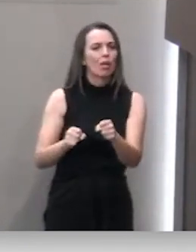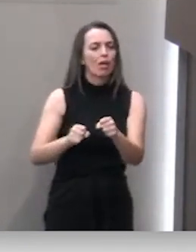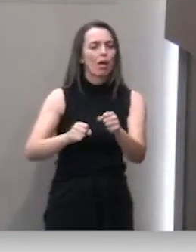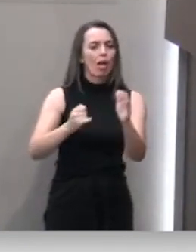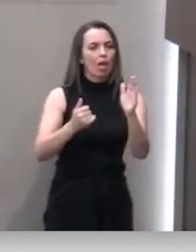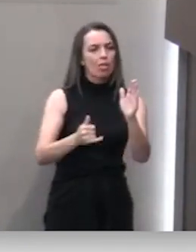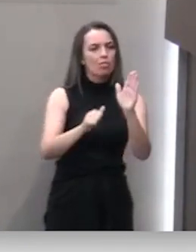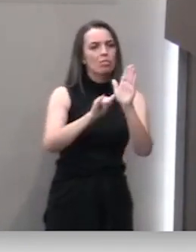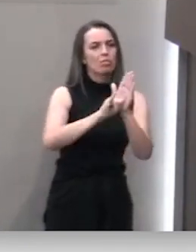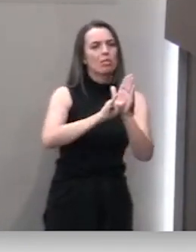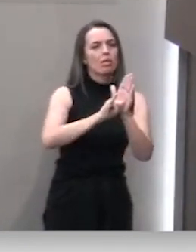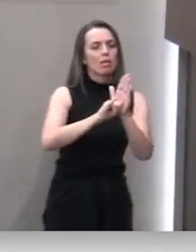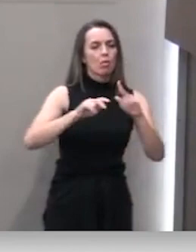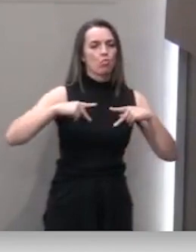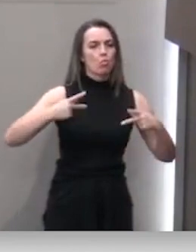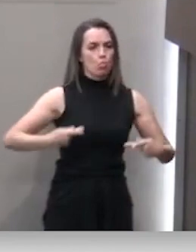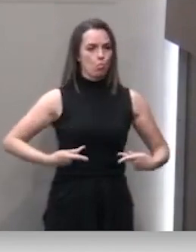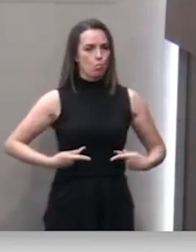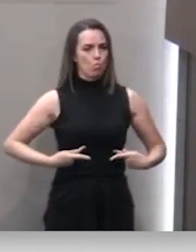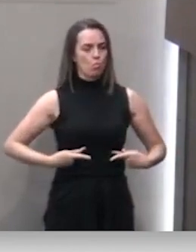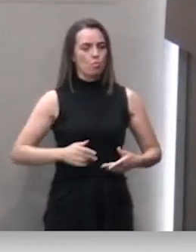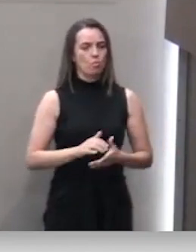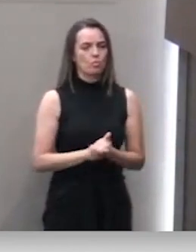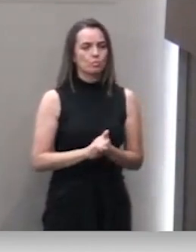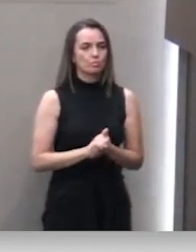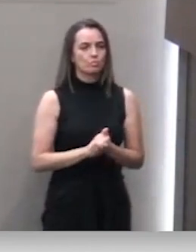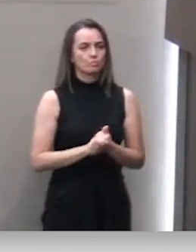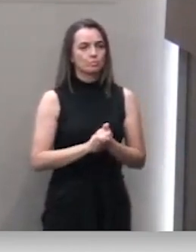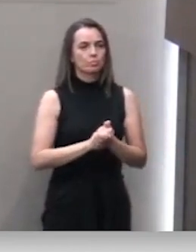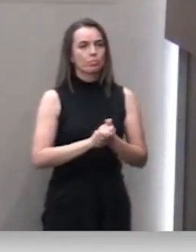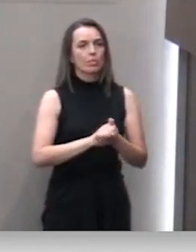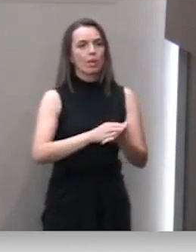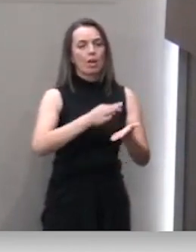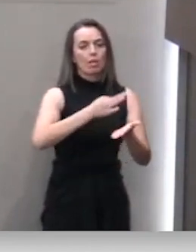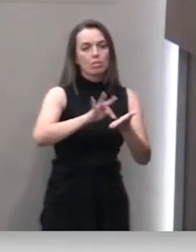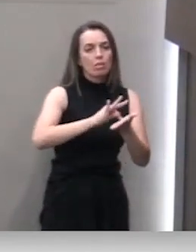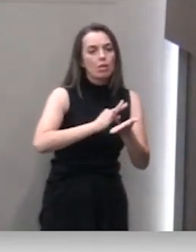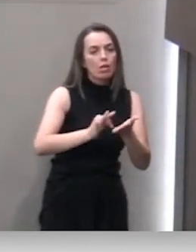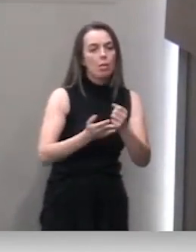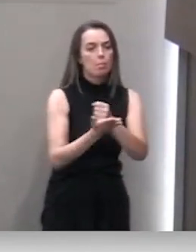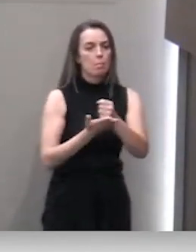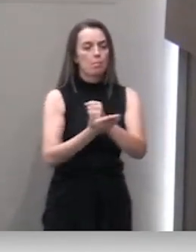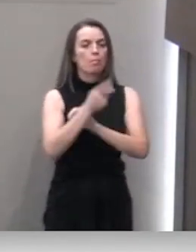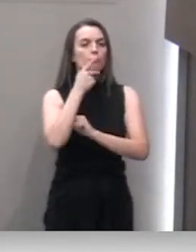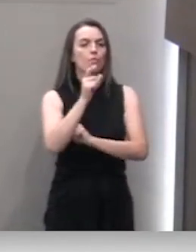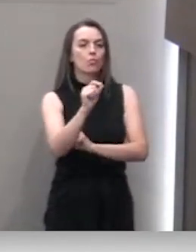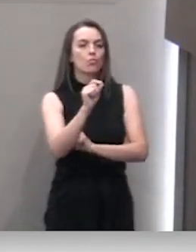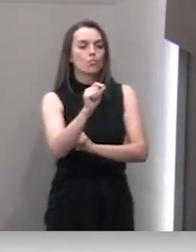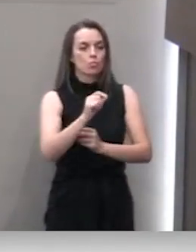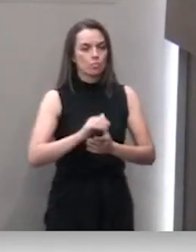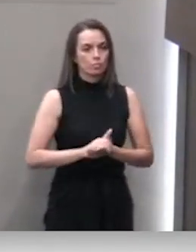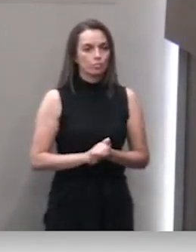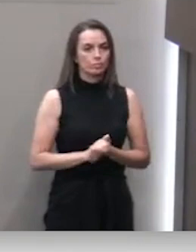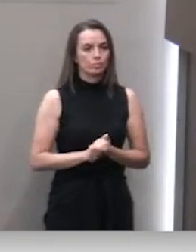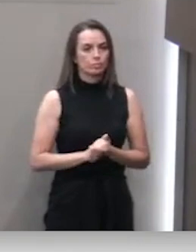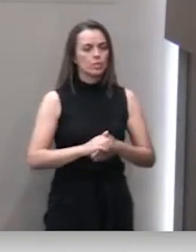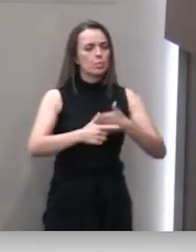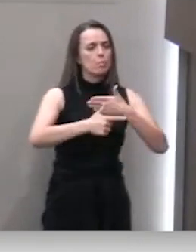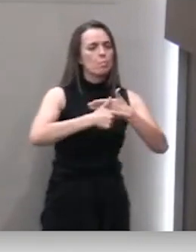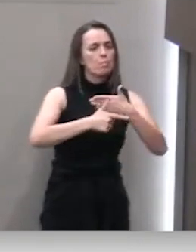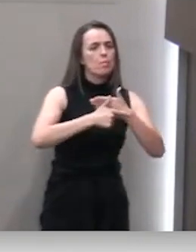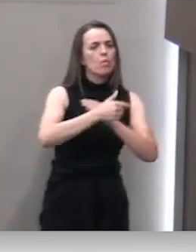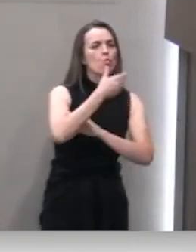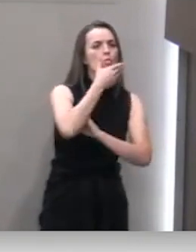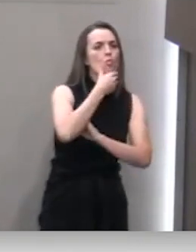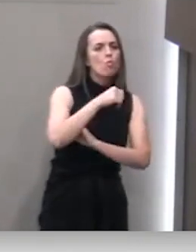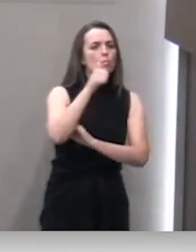humana. A teoria básica diz o seguinte: o que faz esses papéis de homem e mulher na